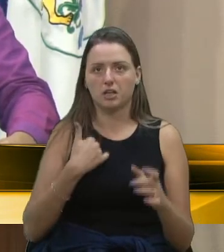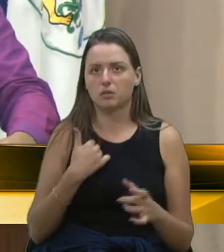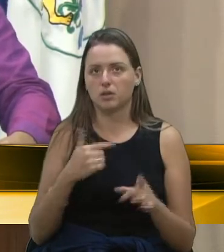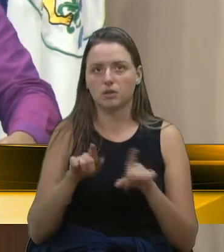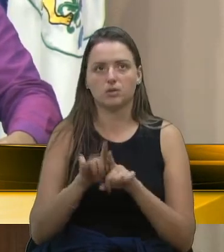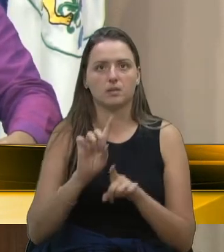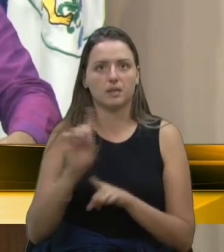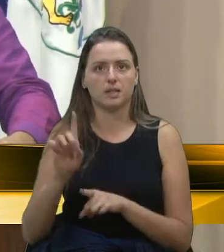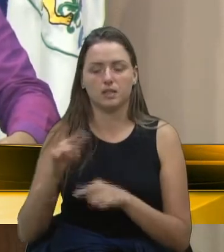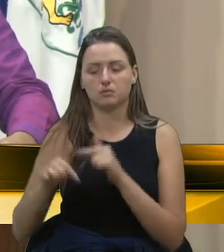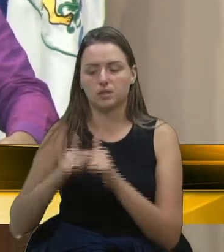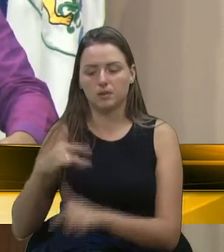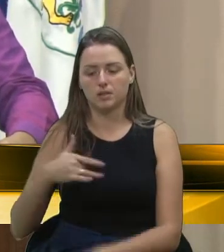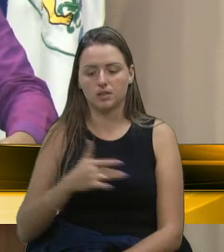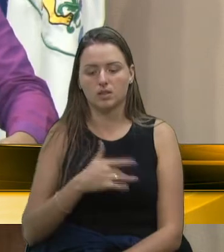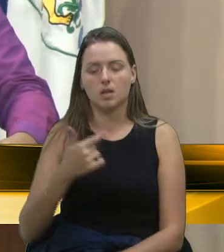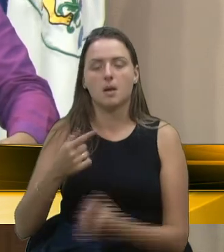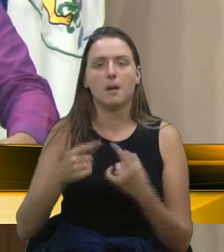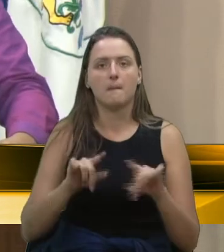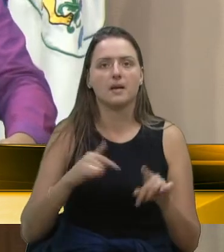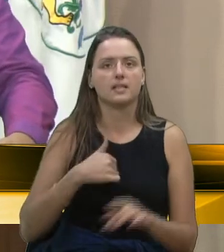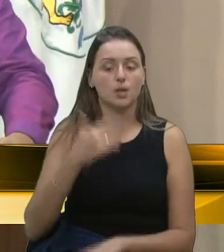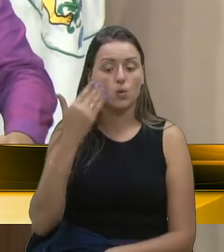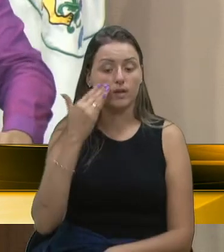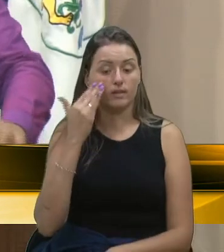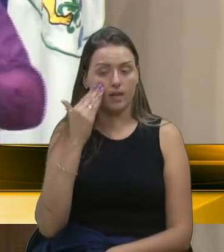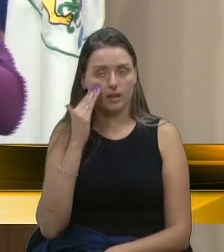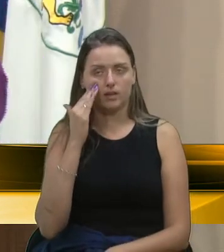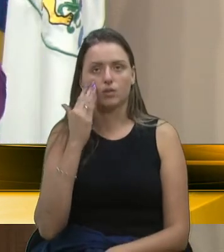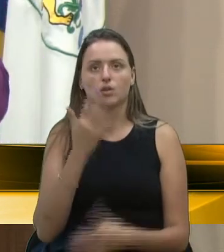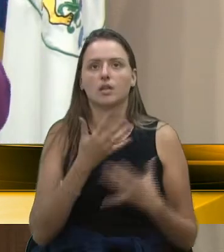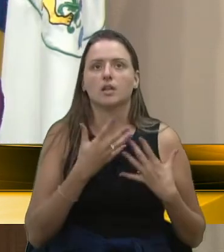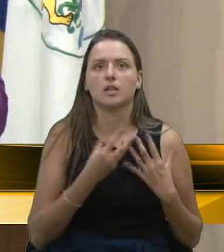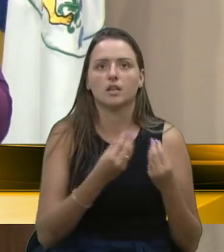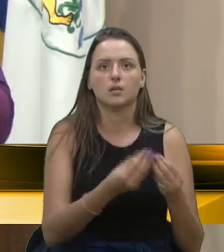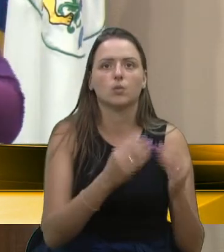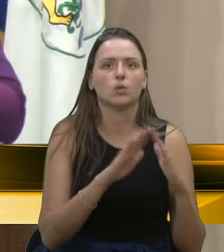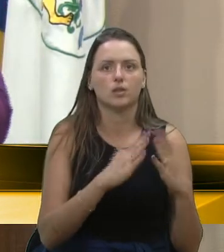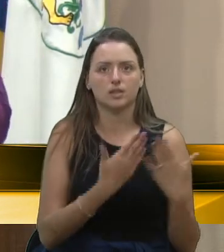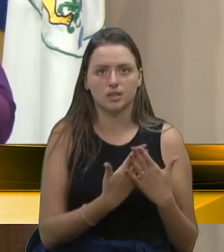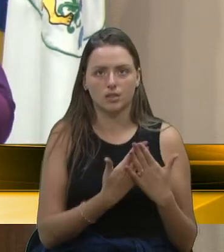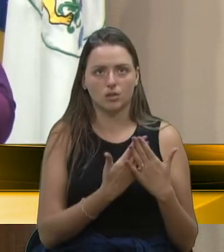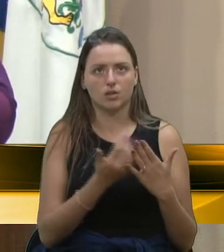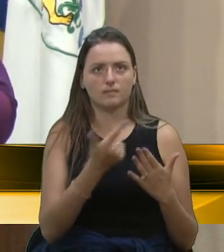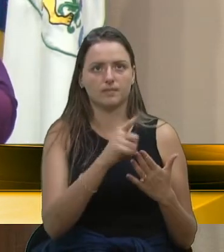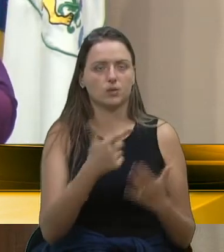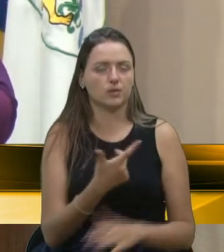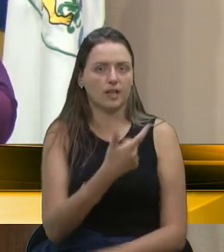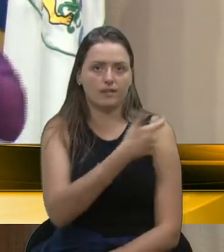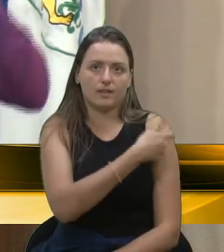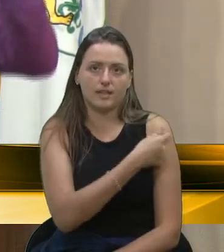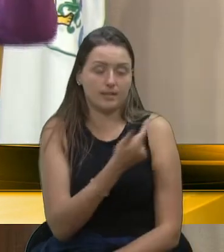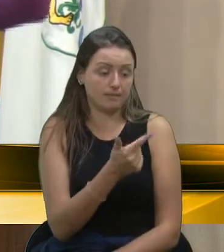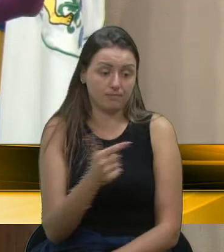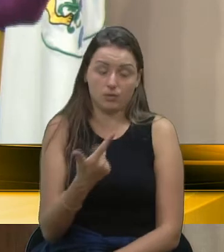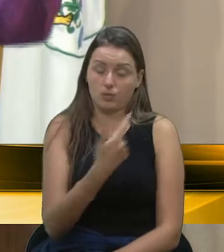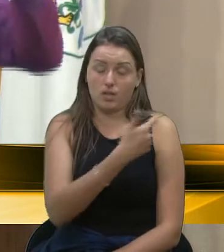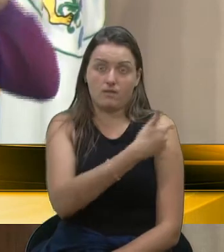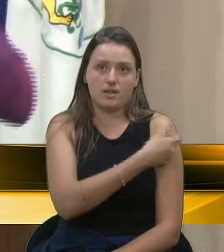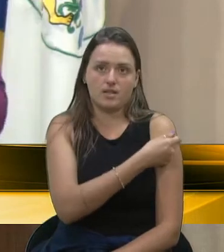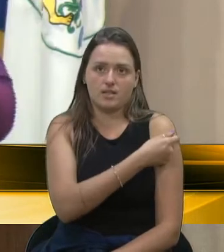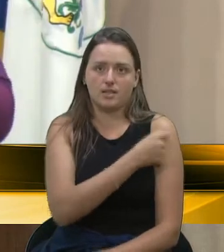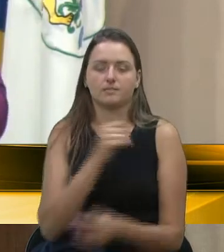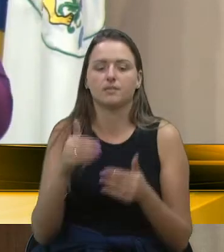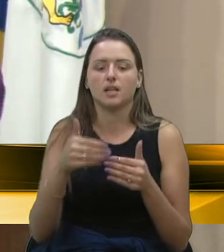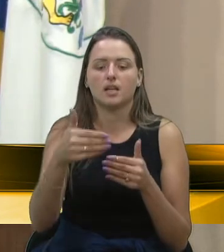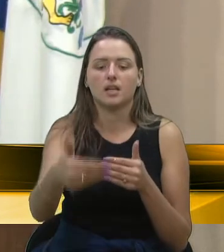da saúde, mas eu entendo, vereador, que em várias dessas, nós estamos logo mais sem vacina, logo mais